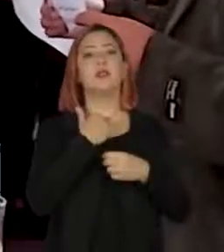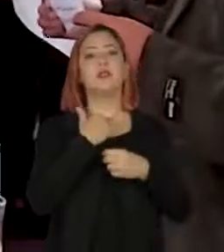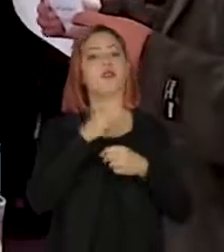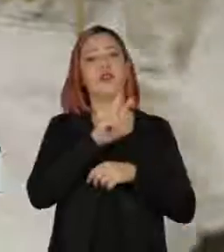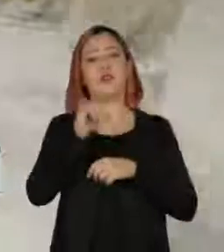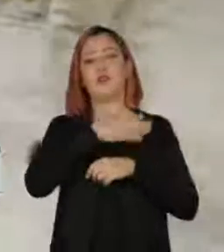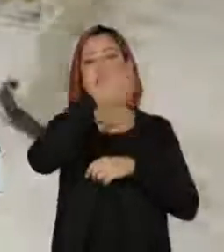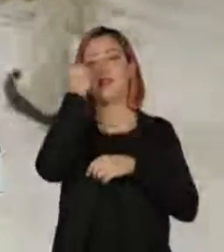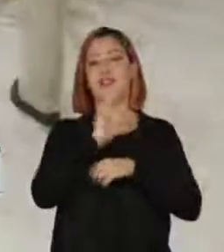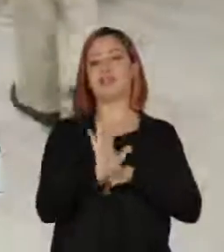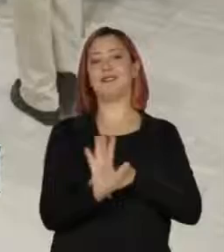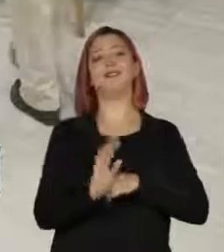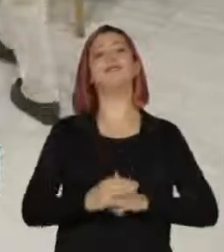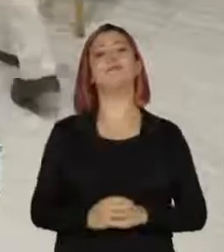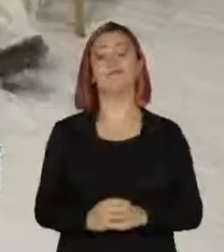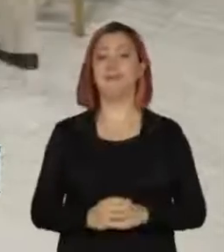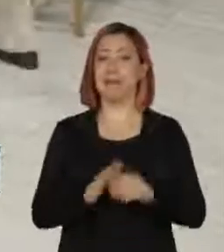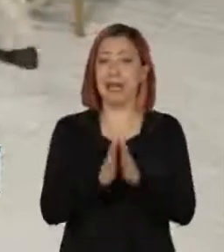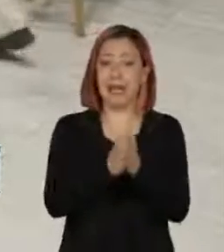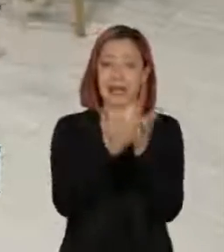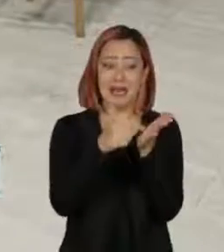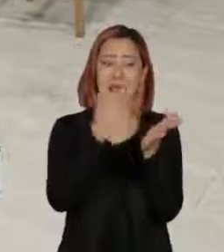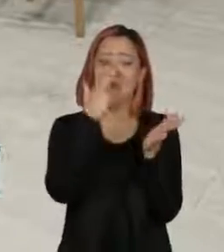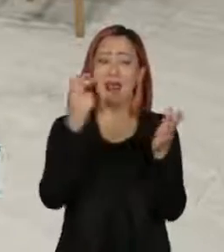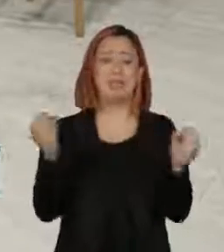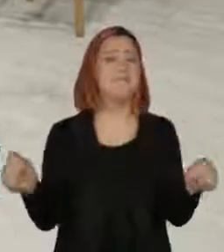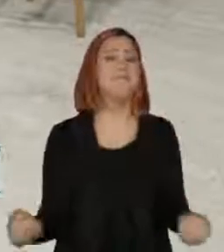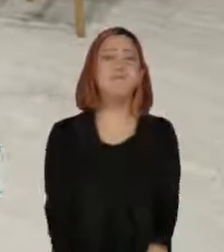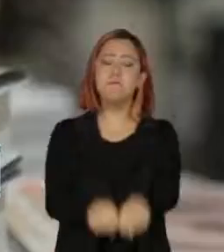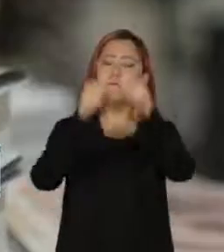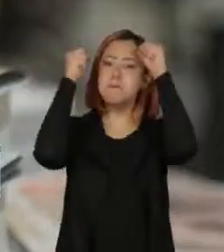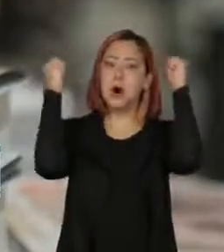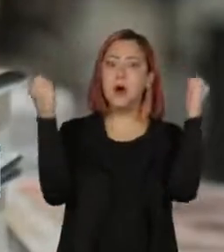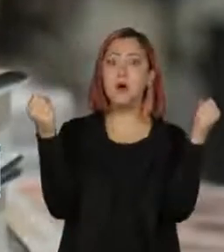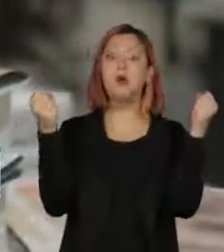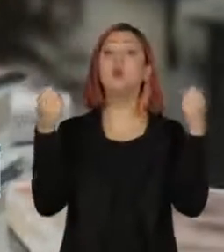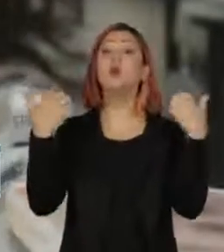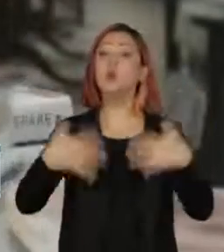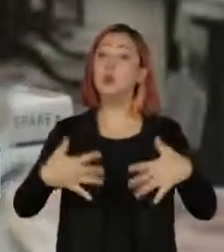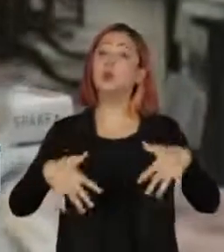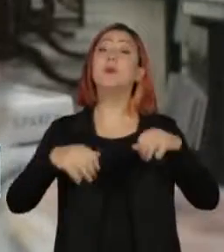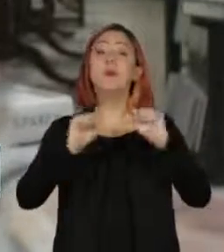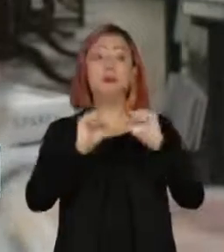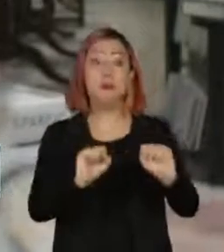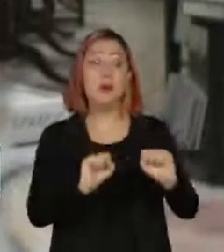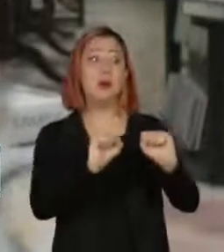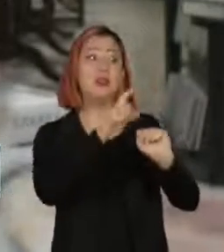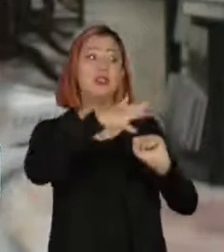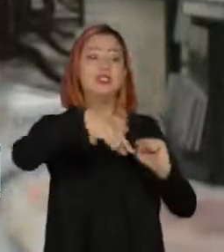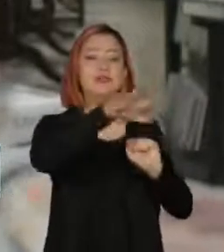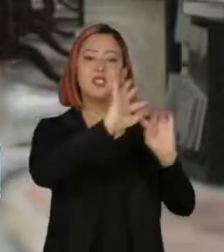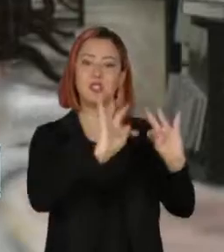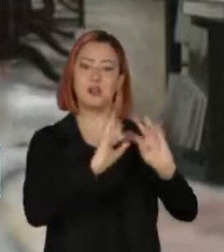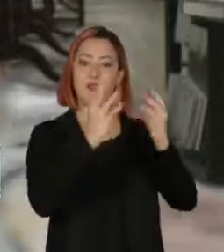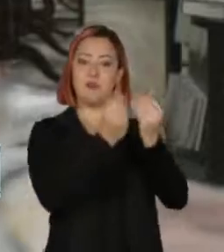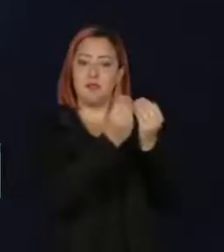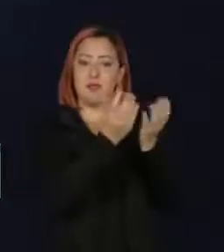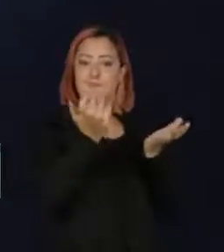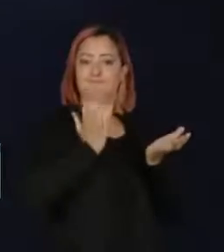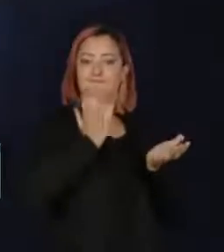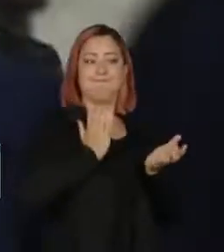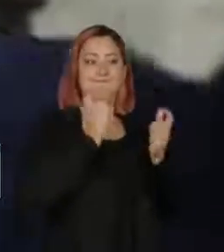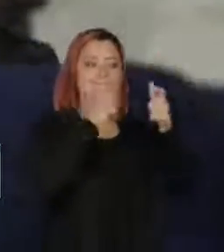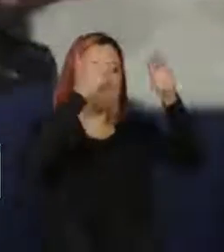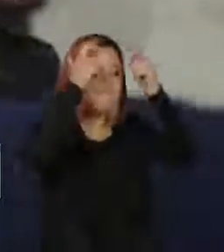esquecido a bomba literária é lançada pelo príncipe pode ainda mais a monarquia britânica